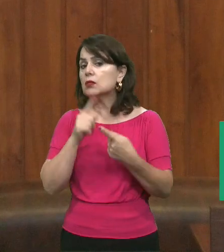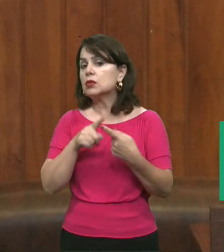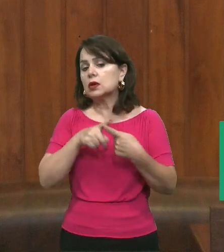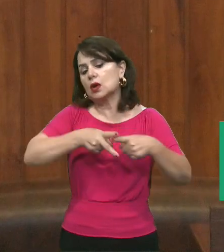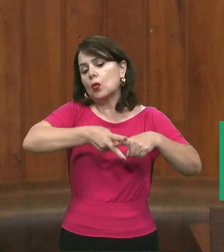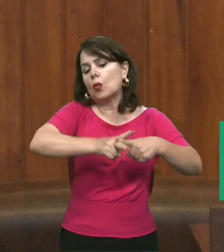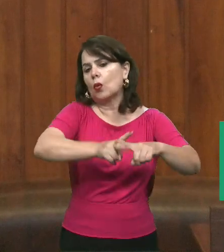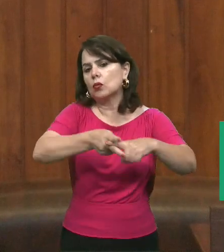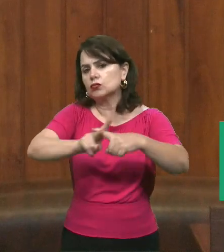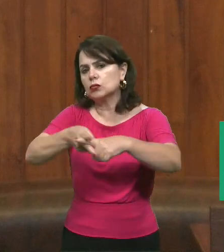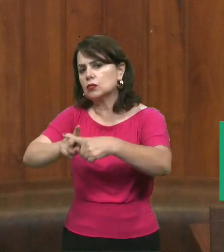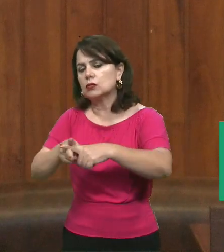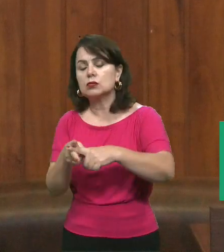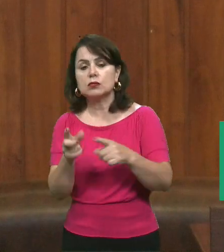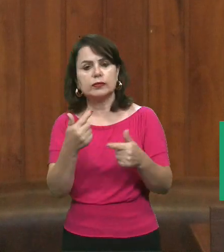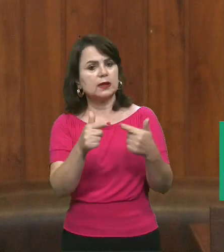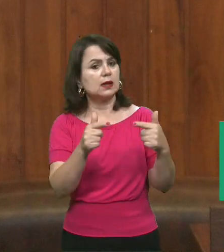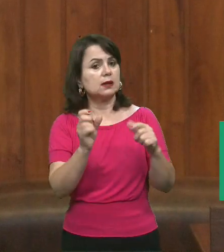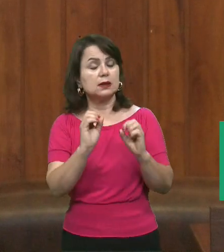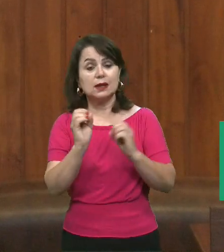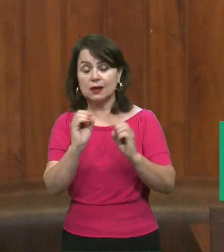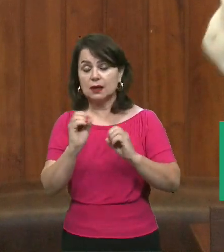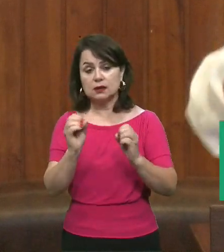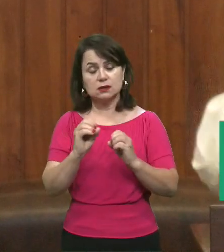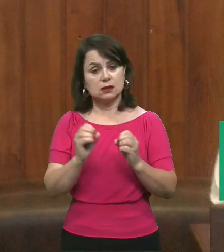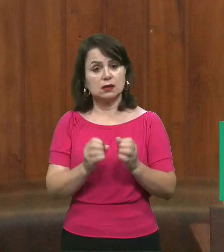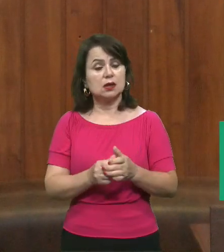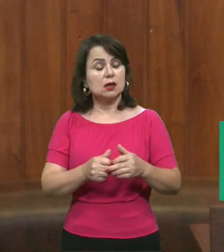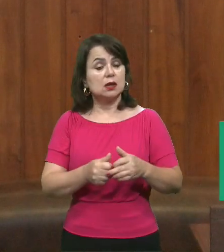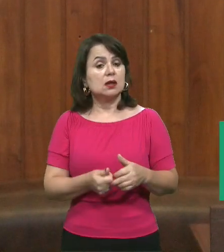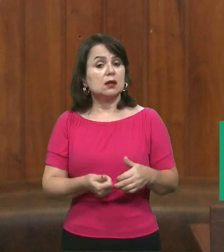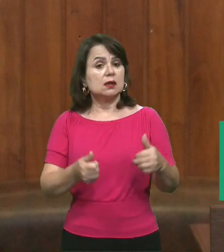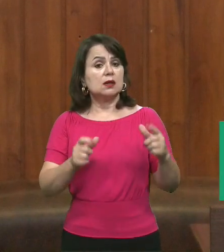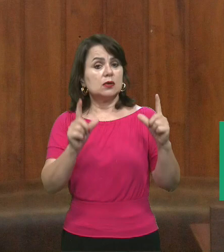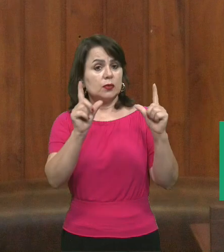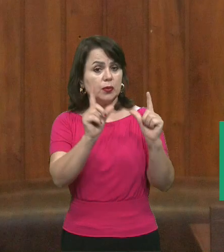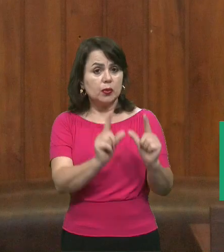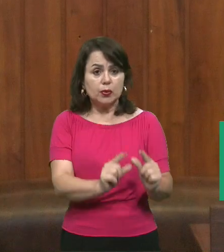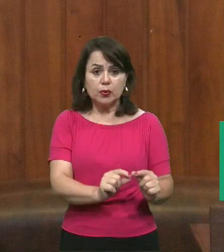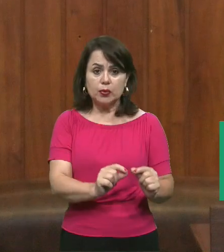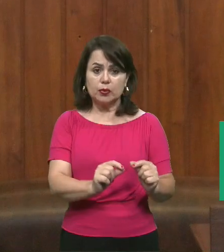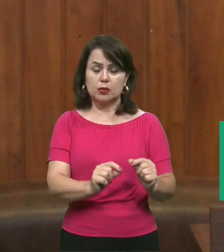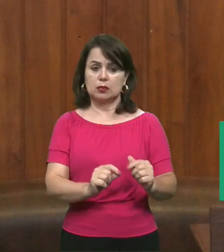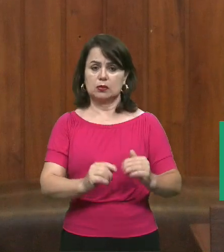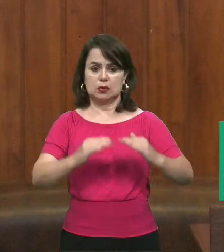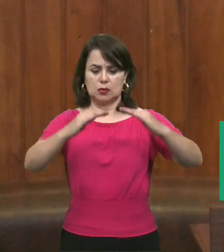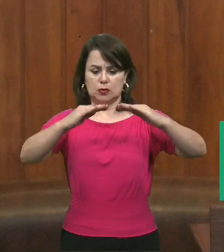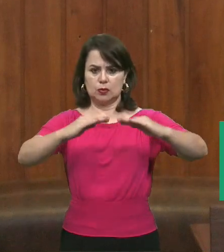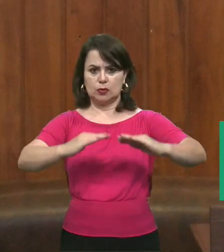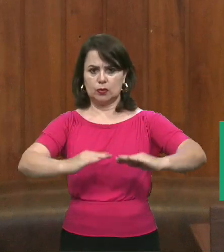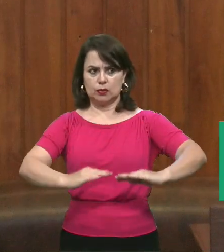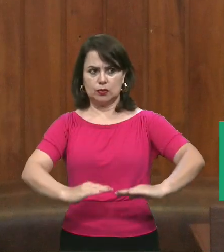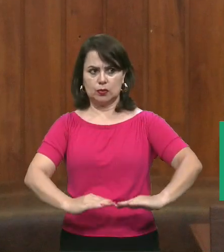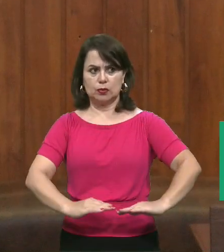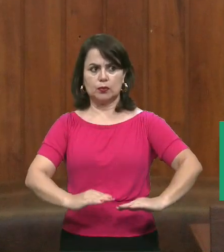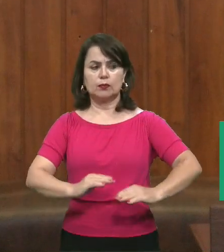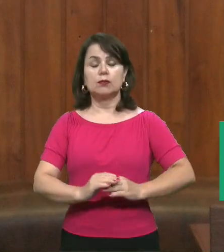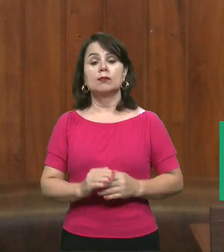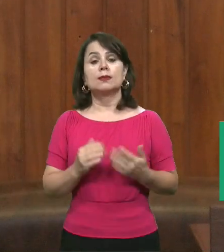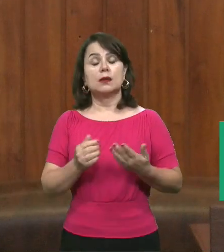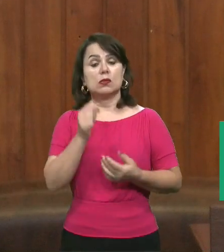manutenção. Já está em 1 milhão a produção, caiu 50%. A moça lá fala, Monteiro, o ano que vem eu não